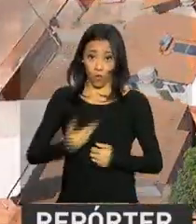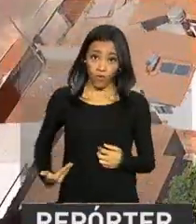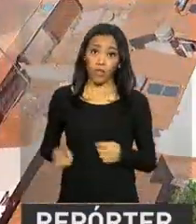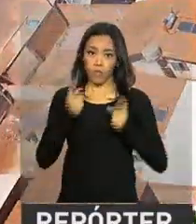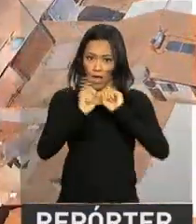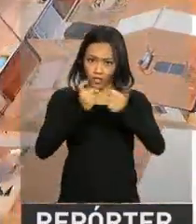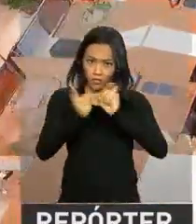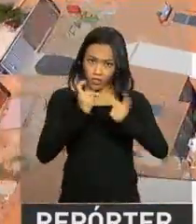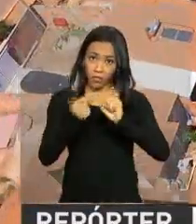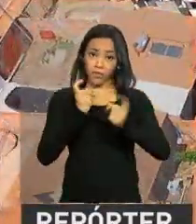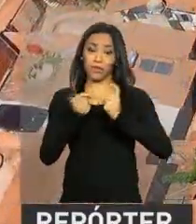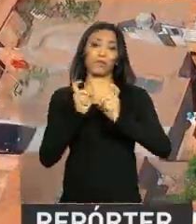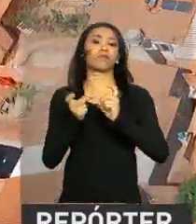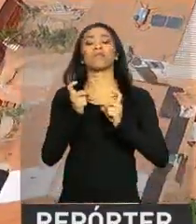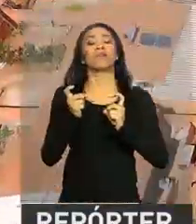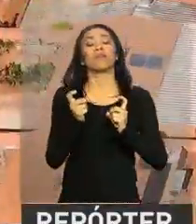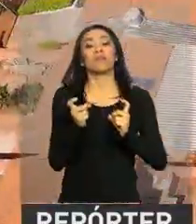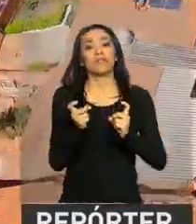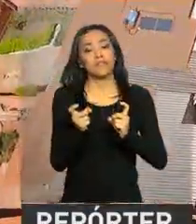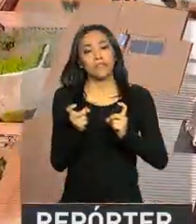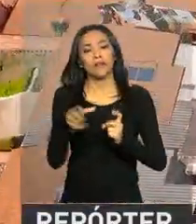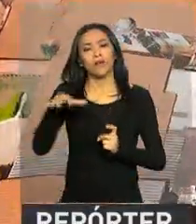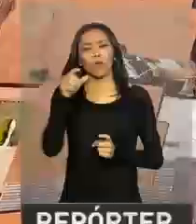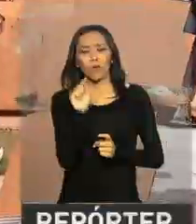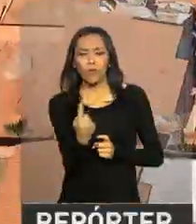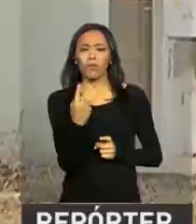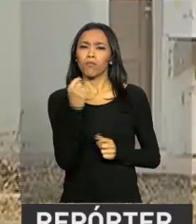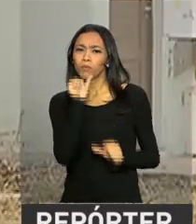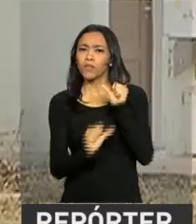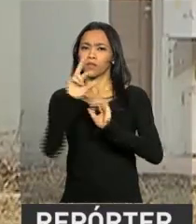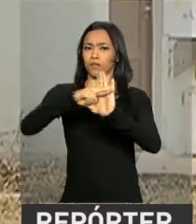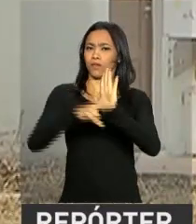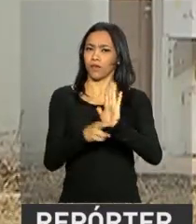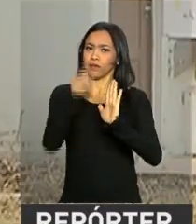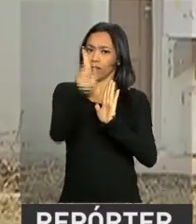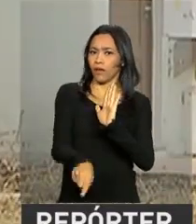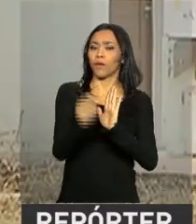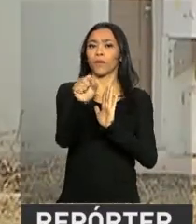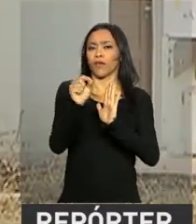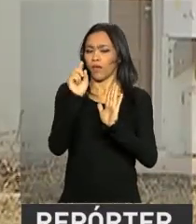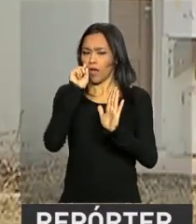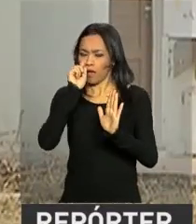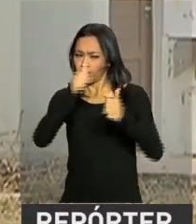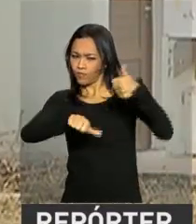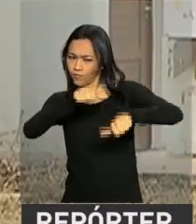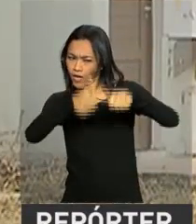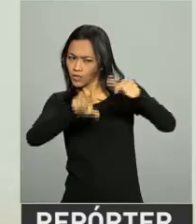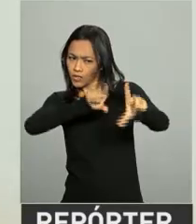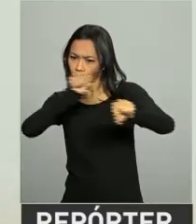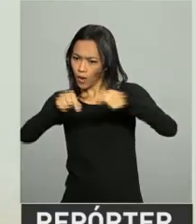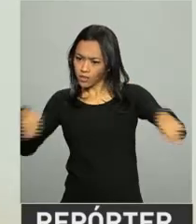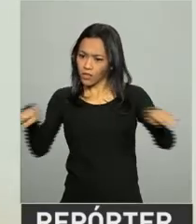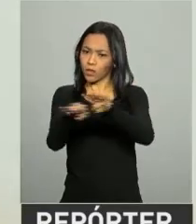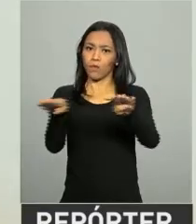as obras de acordo com o ministério da cidades uma das mudanças é adotar critérios de avaliação iguais para